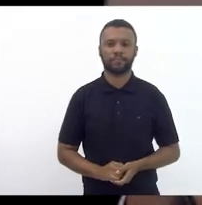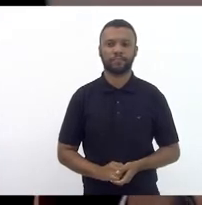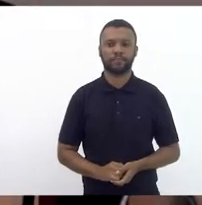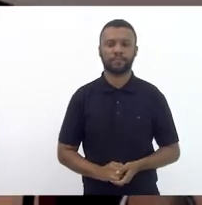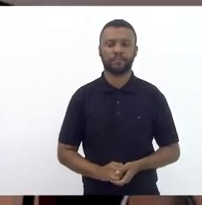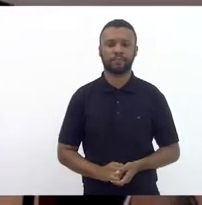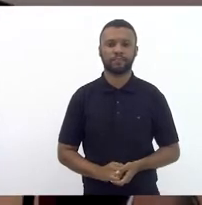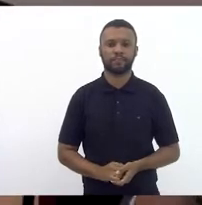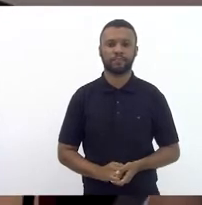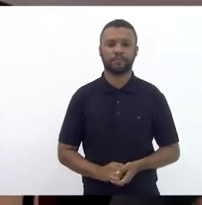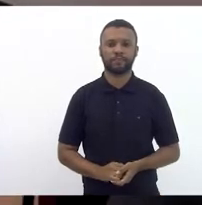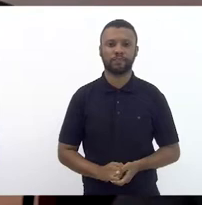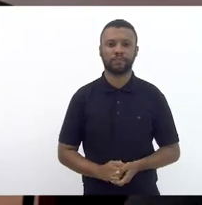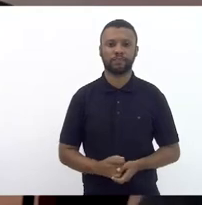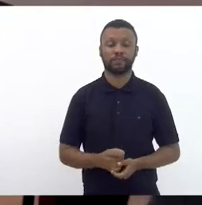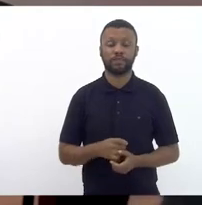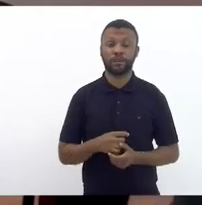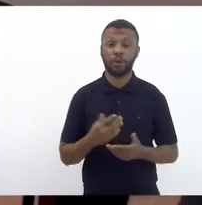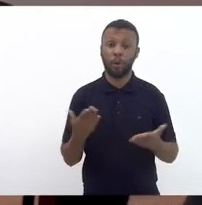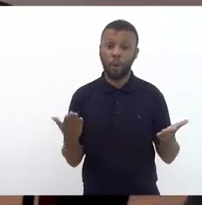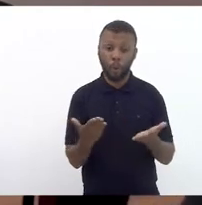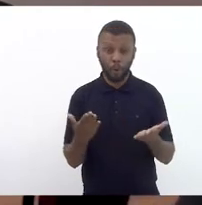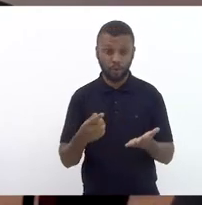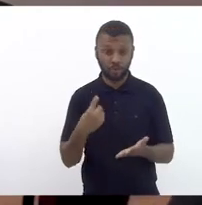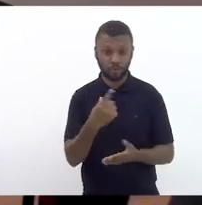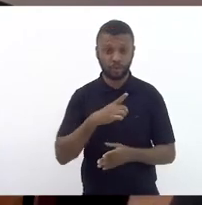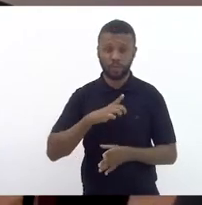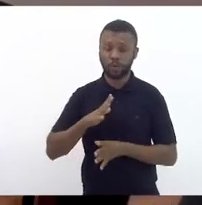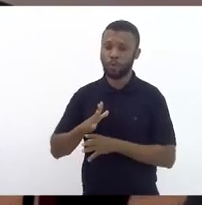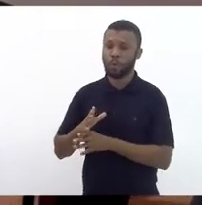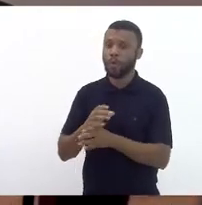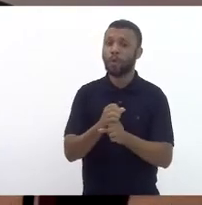Nós temos 21 estações com banheiros.